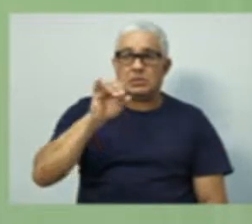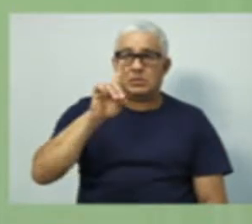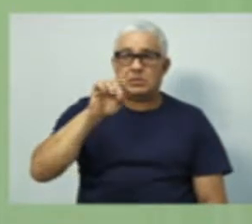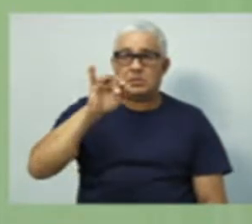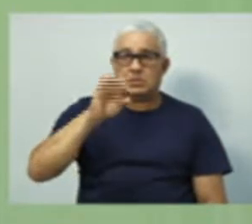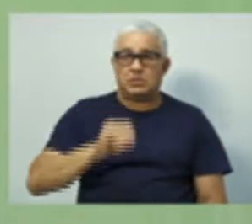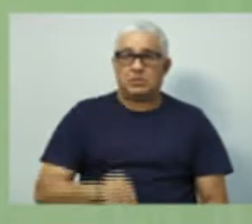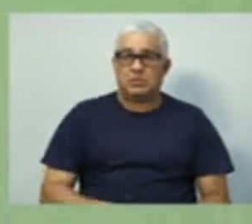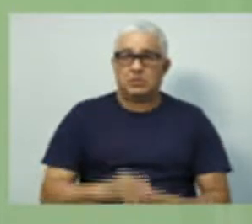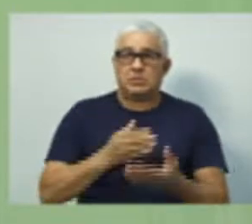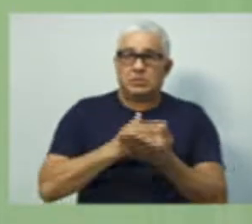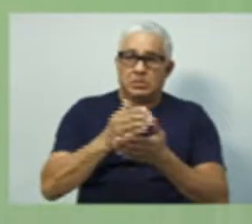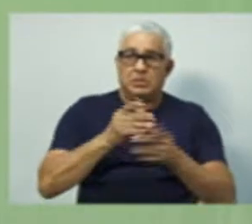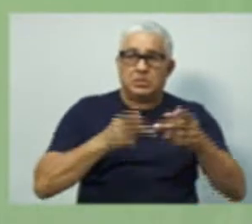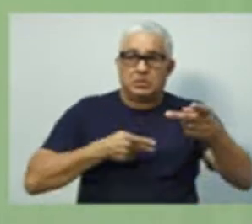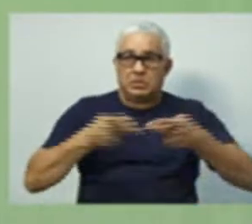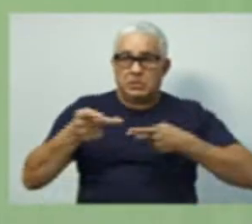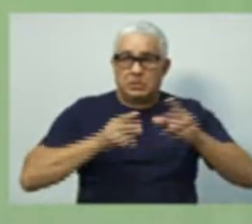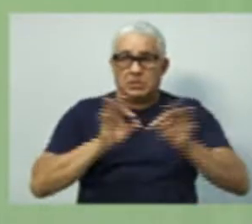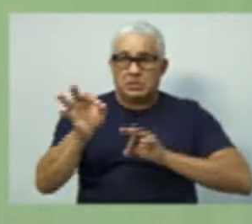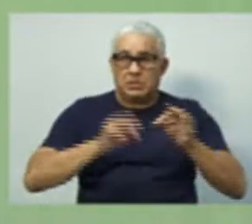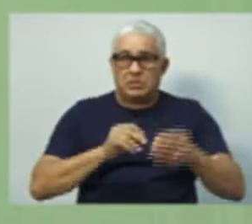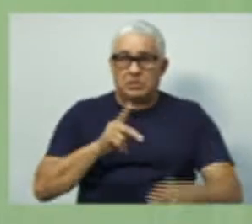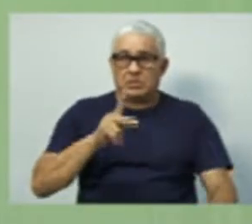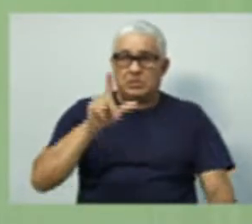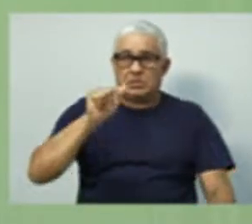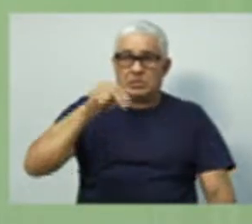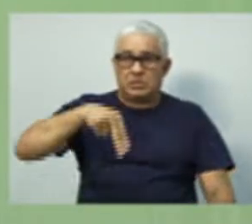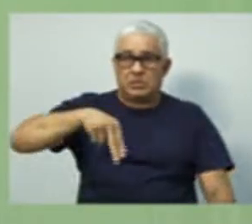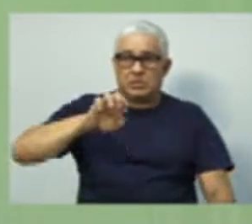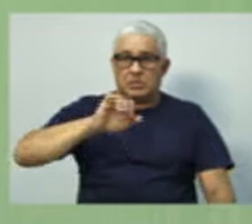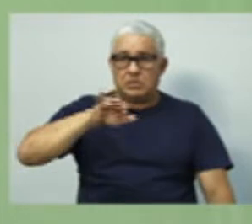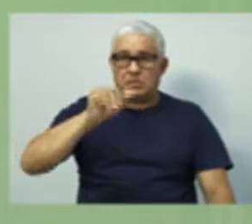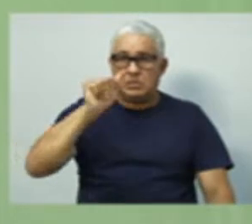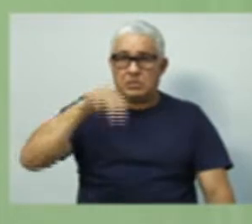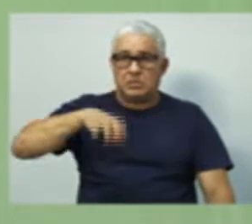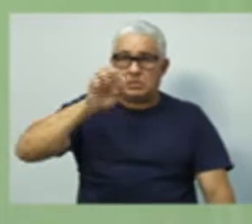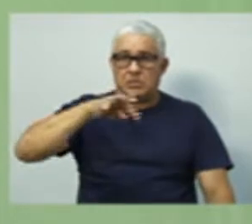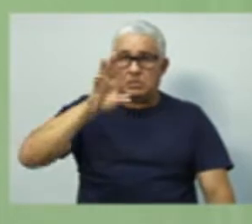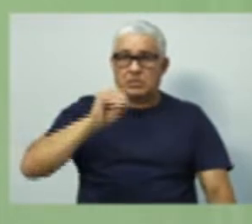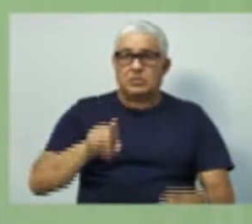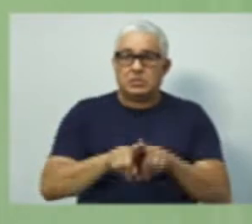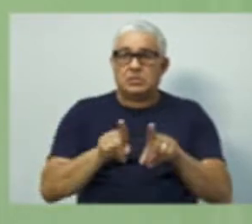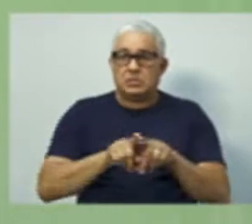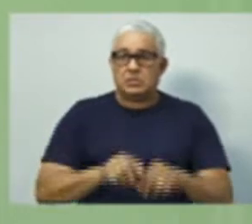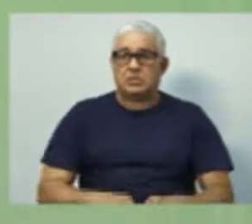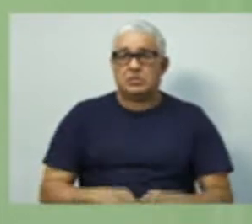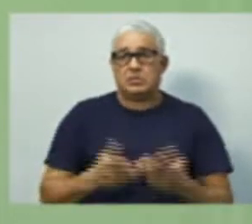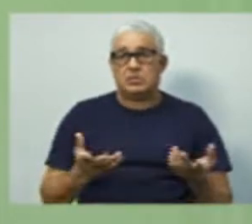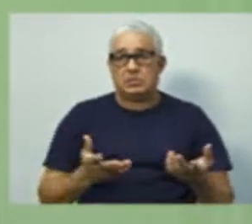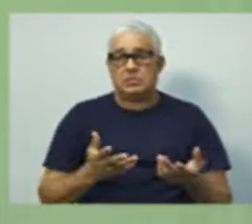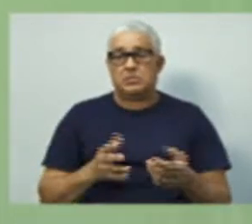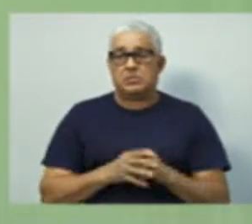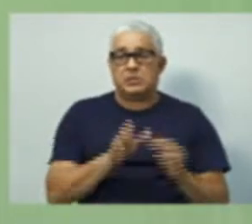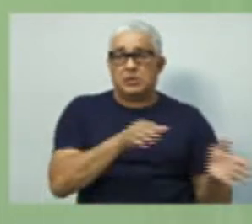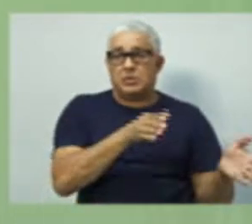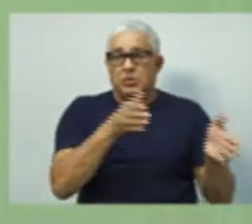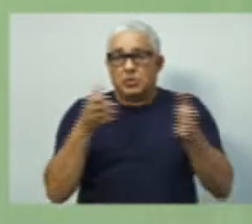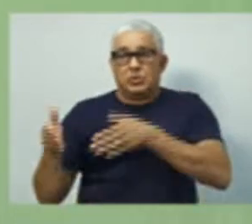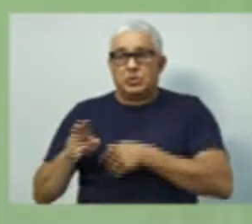planejamento. Outra coisa importante que a gente não pode esquecer. Ele determina para um determinado período